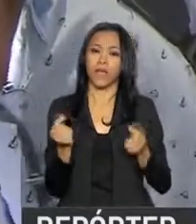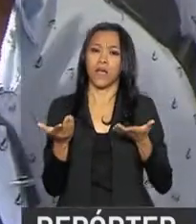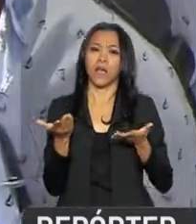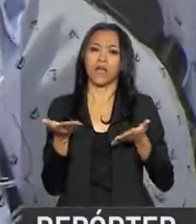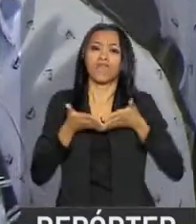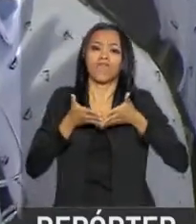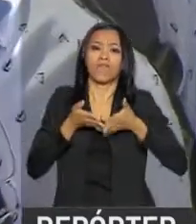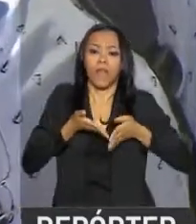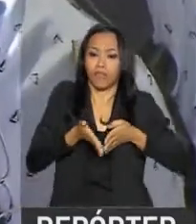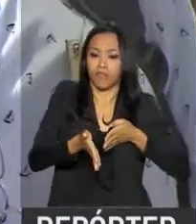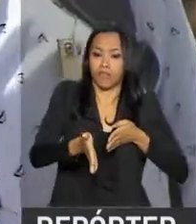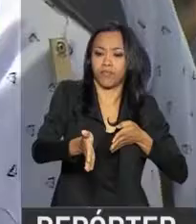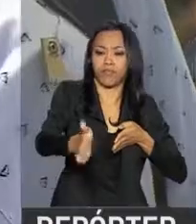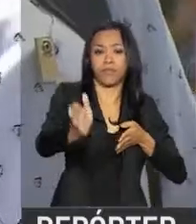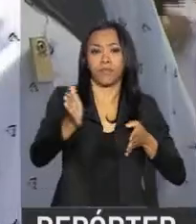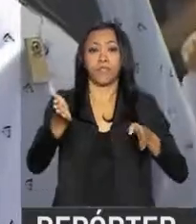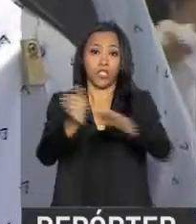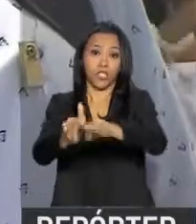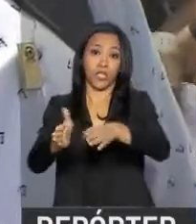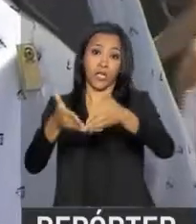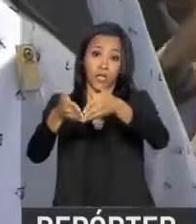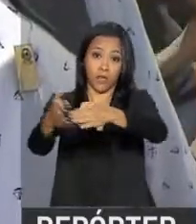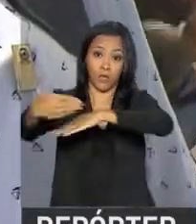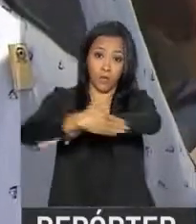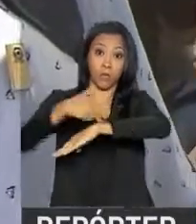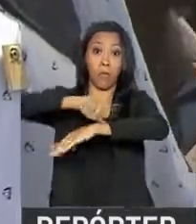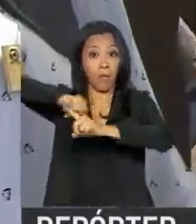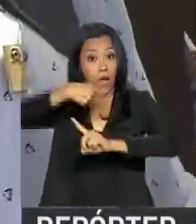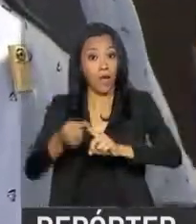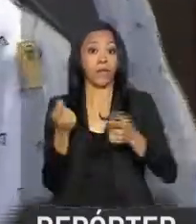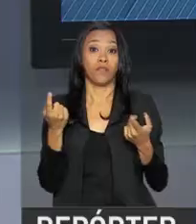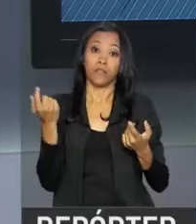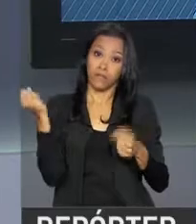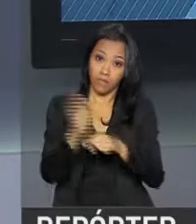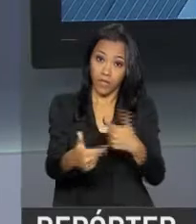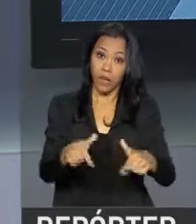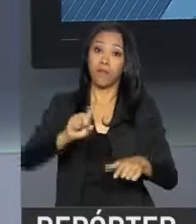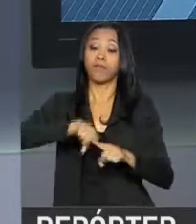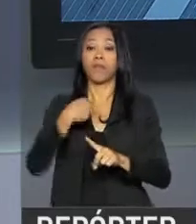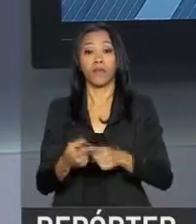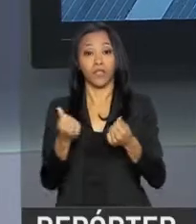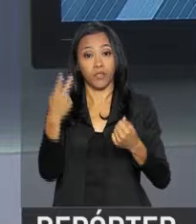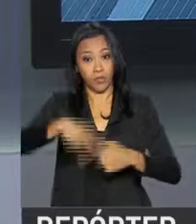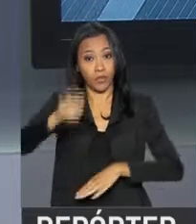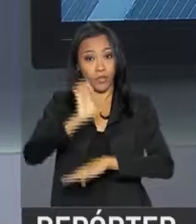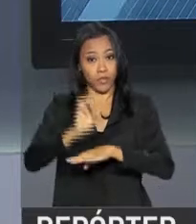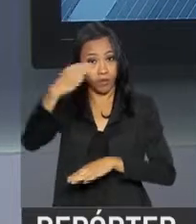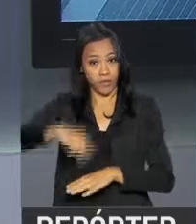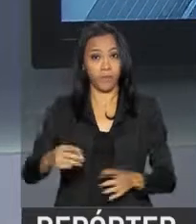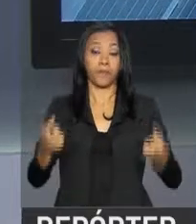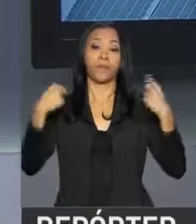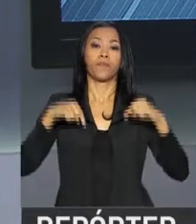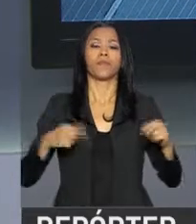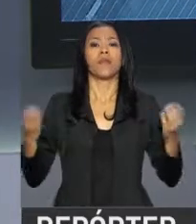que significa mais emprego, mais riqueza para o Brasil e, sobretudo, para o Maranhão. Ainda nesta quinta-feira, o